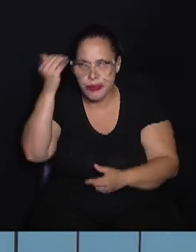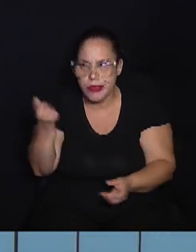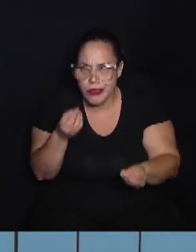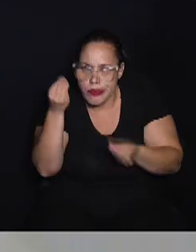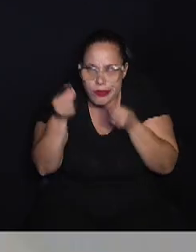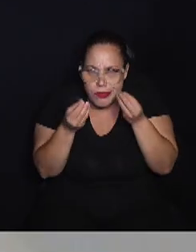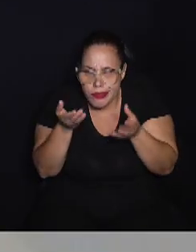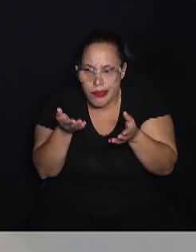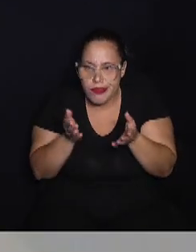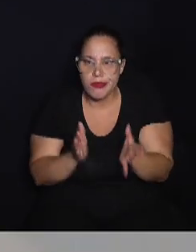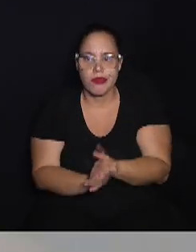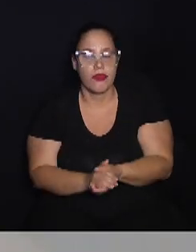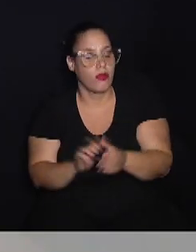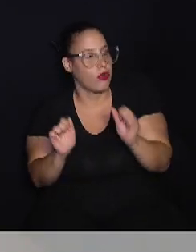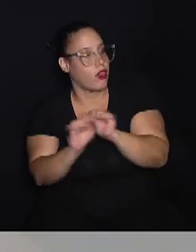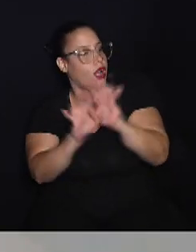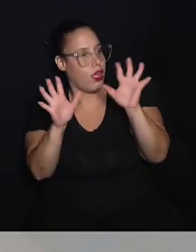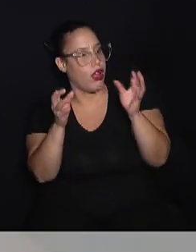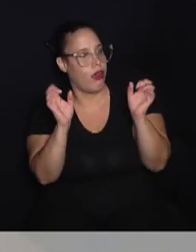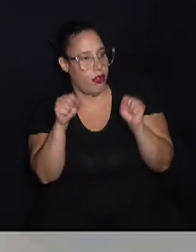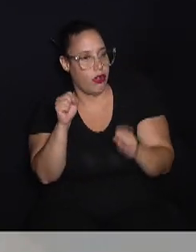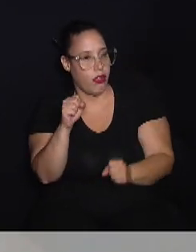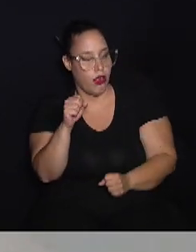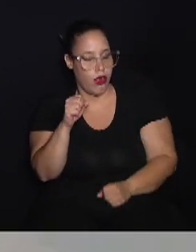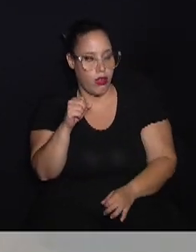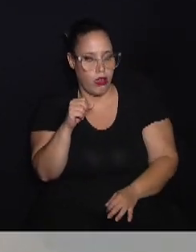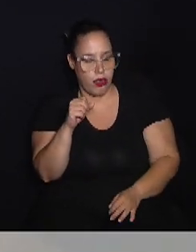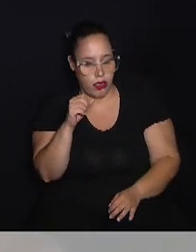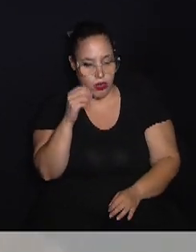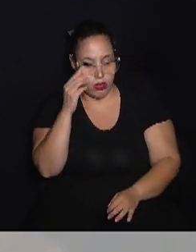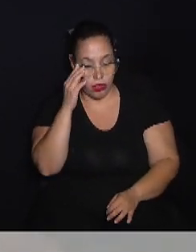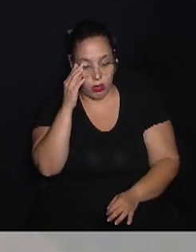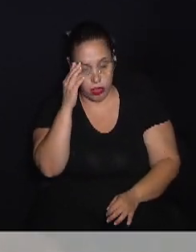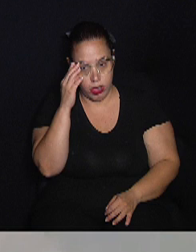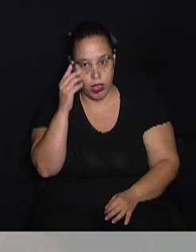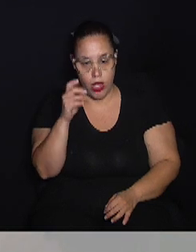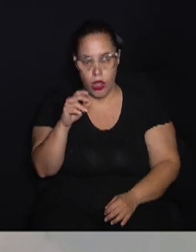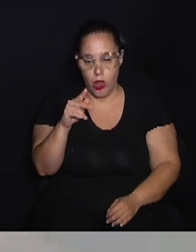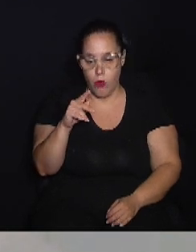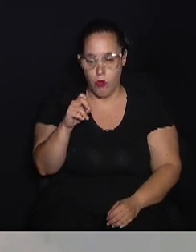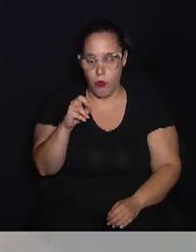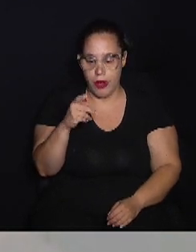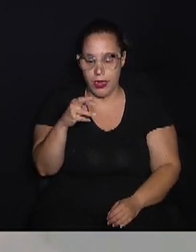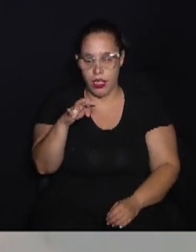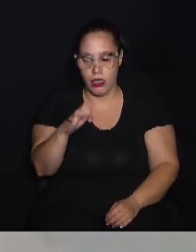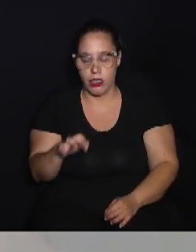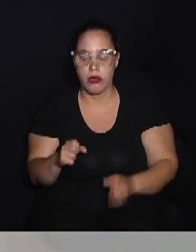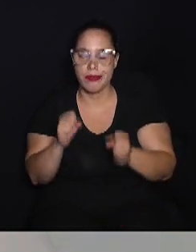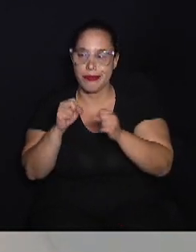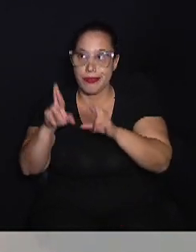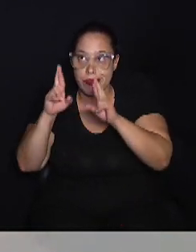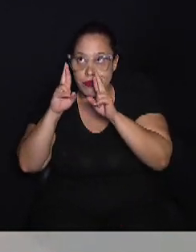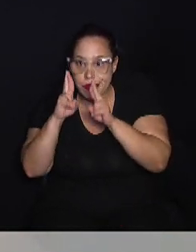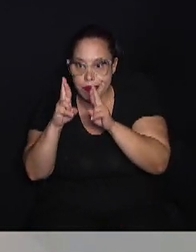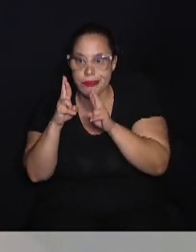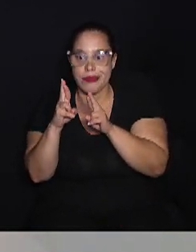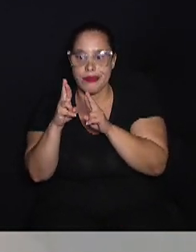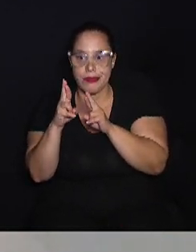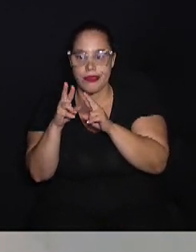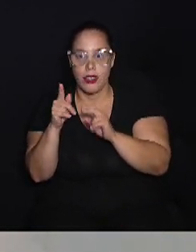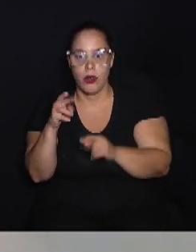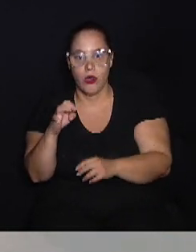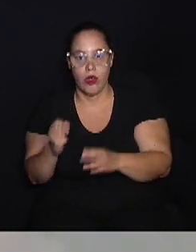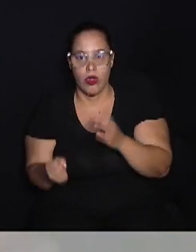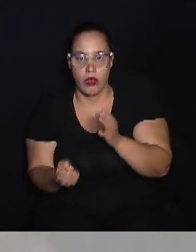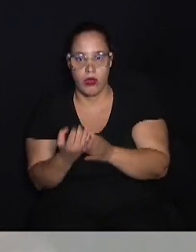né claro é o raciocínio da puberdade a gente espera que a puberdade